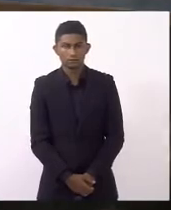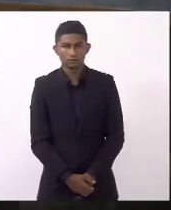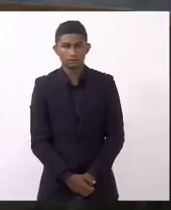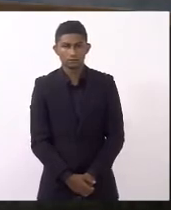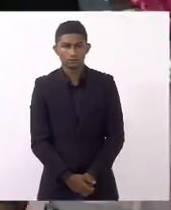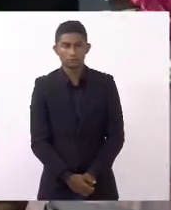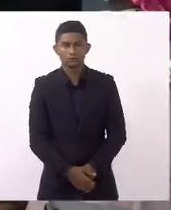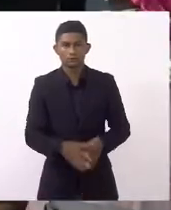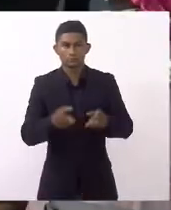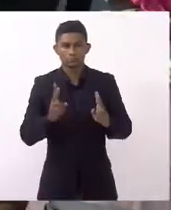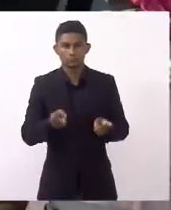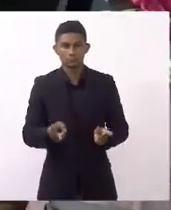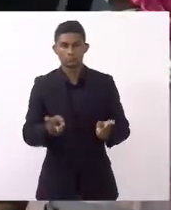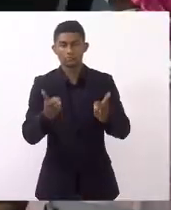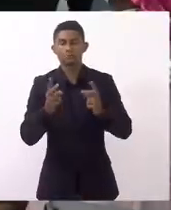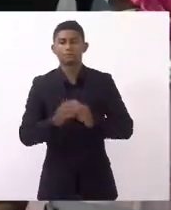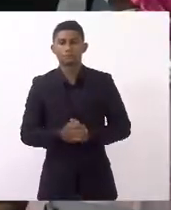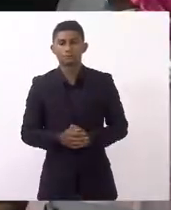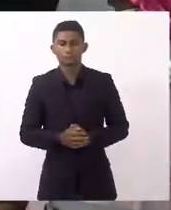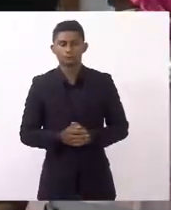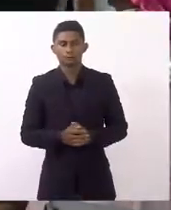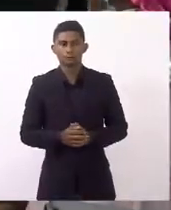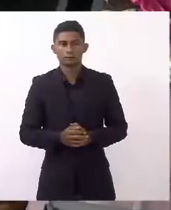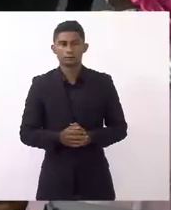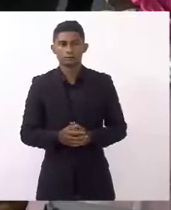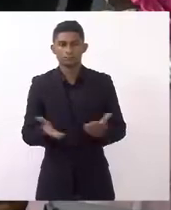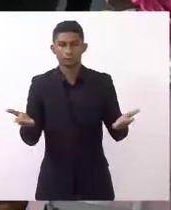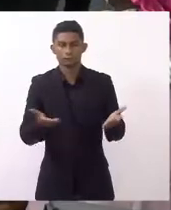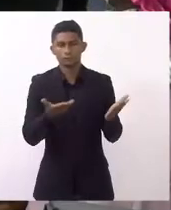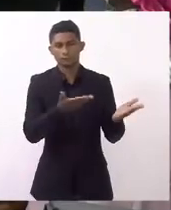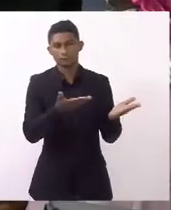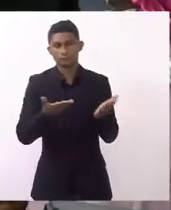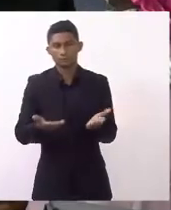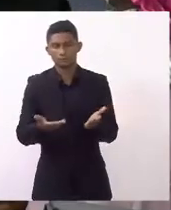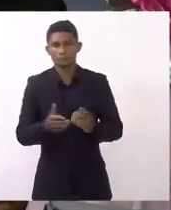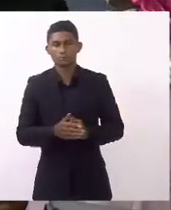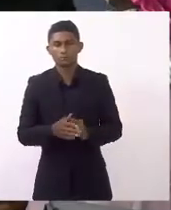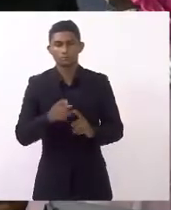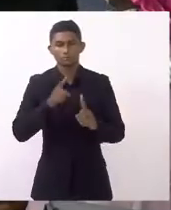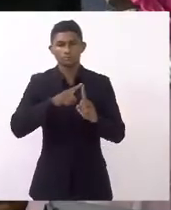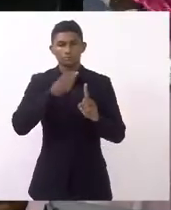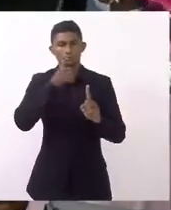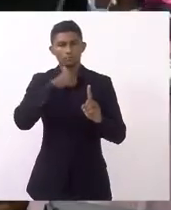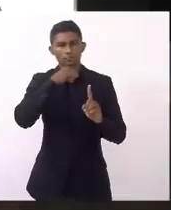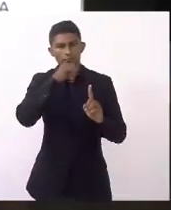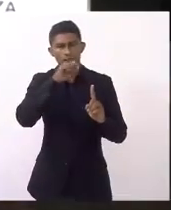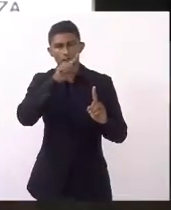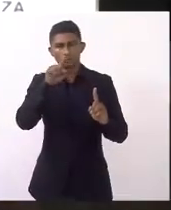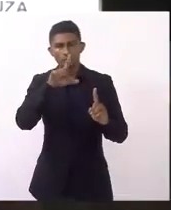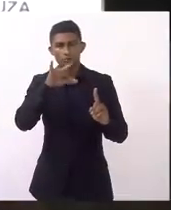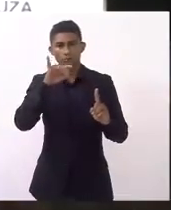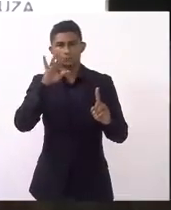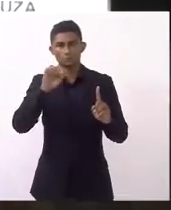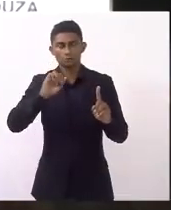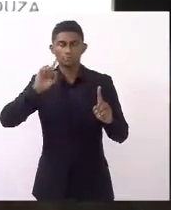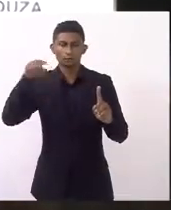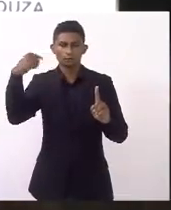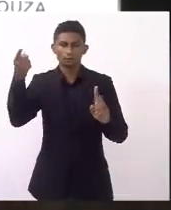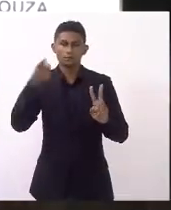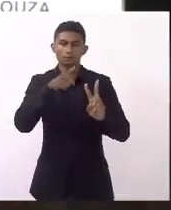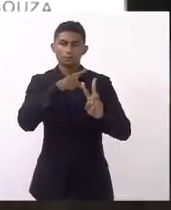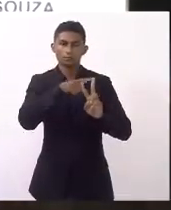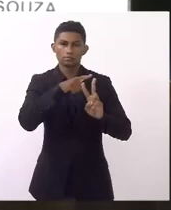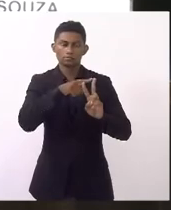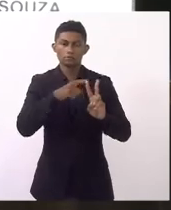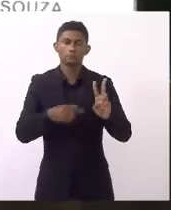e seguimos eu gostaria de dar fala para mãe zelita de Iemanjá e logo após